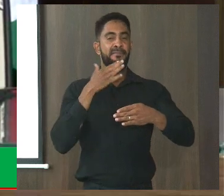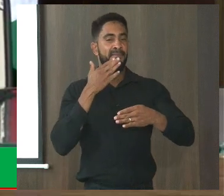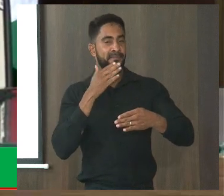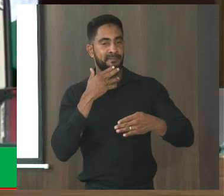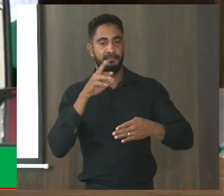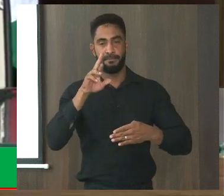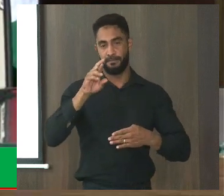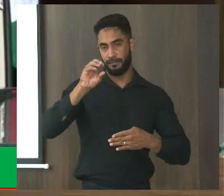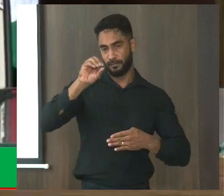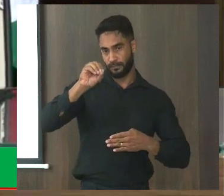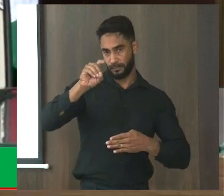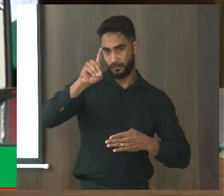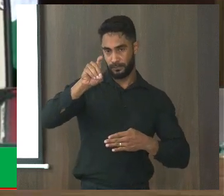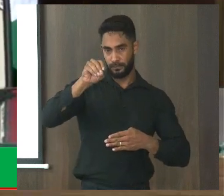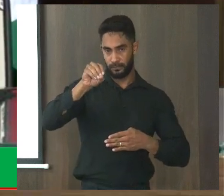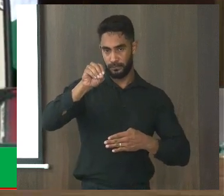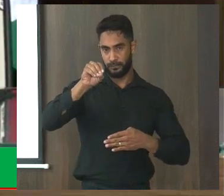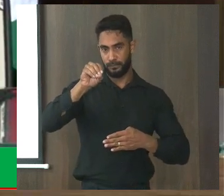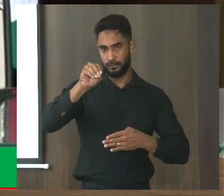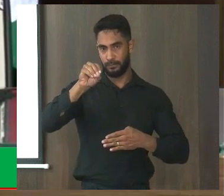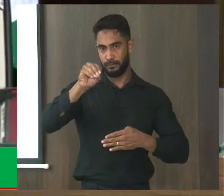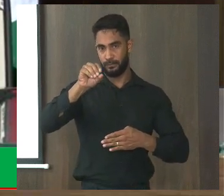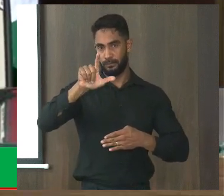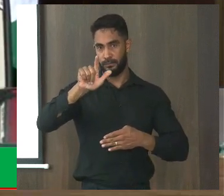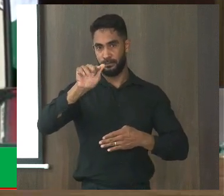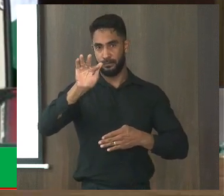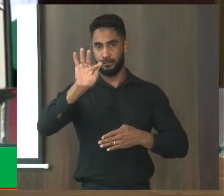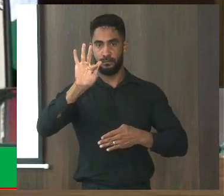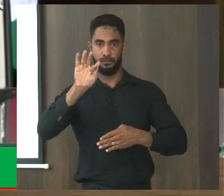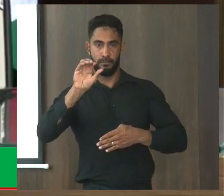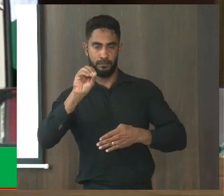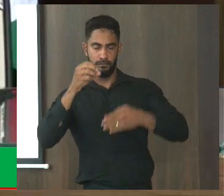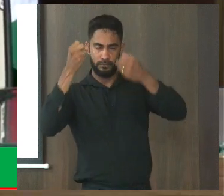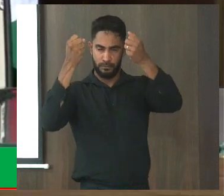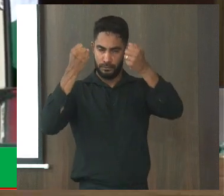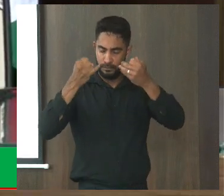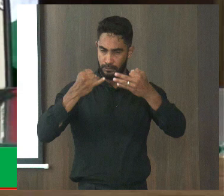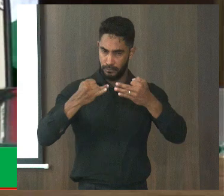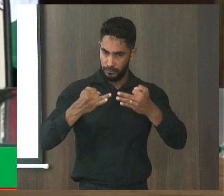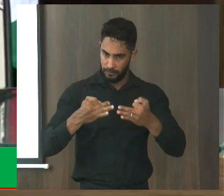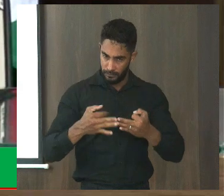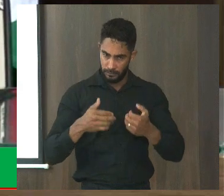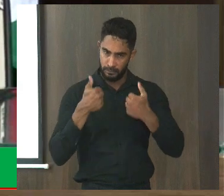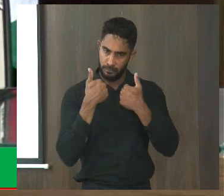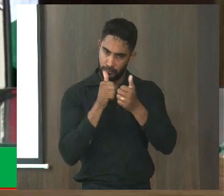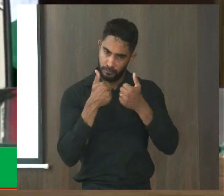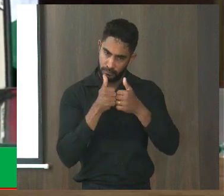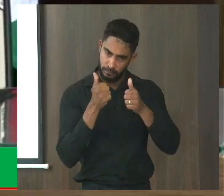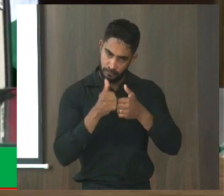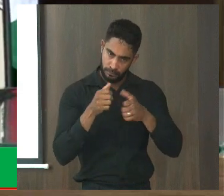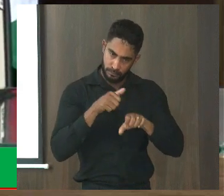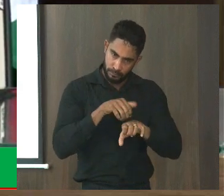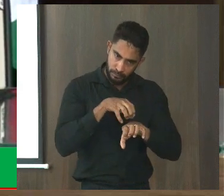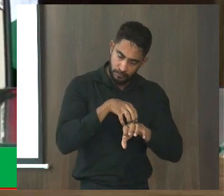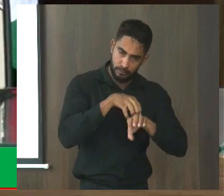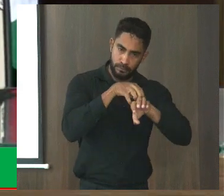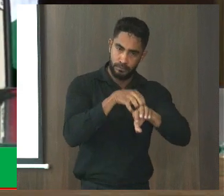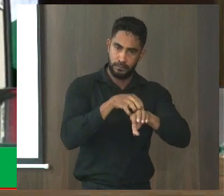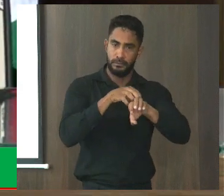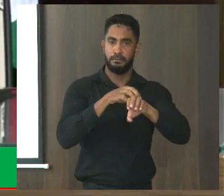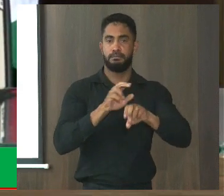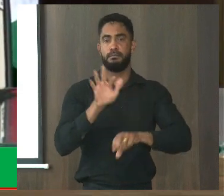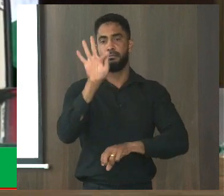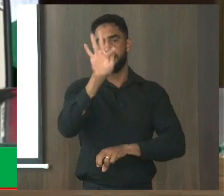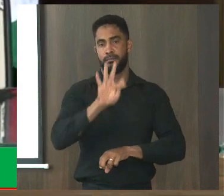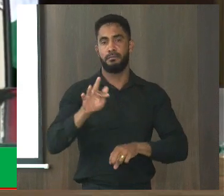senhor Rodolfo Oliveira Rocha, que discorreu sobre o tema Transporte Coletivo da Unimontes, e a vereadora Islane da Silva Pedro, sobre o